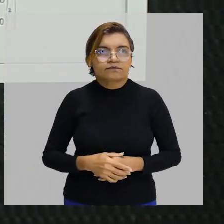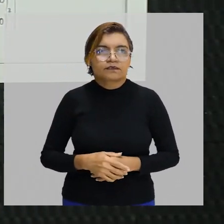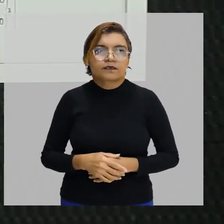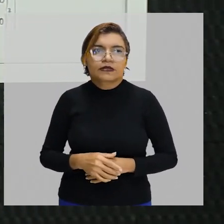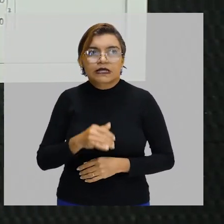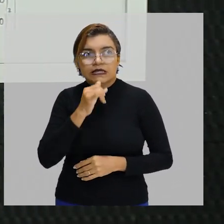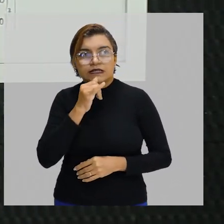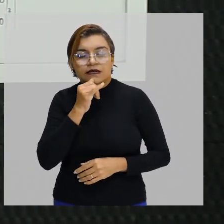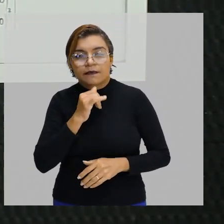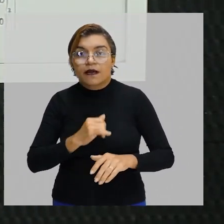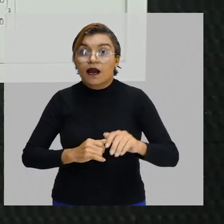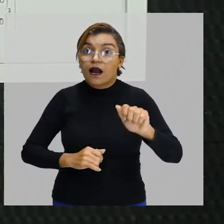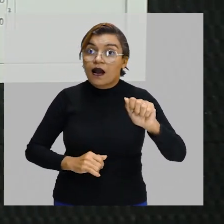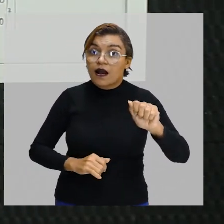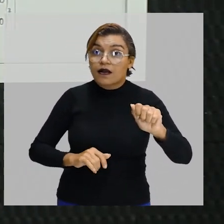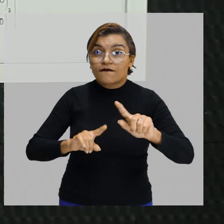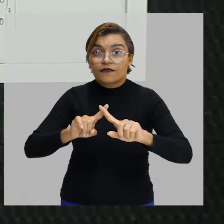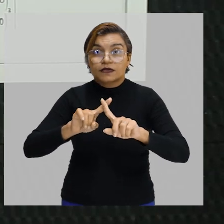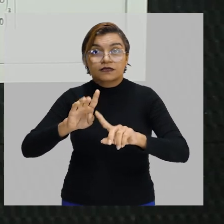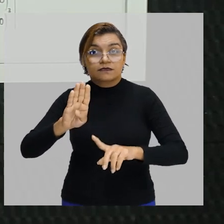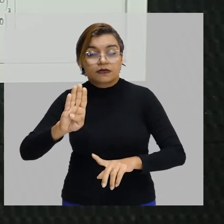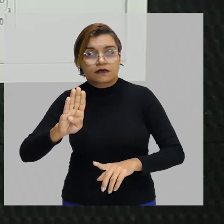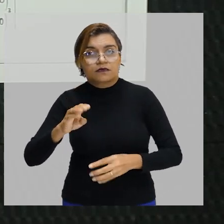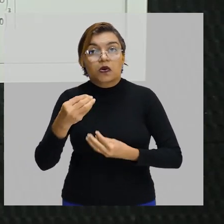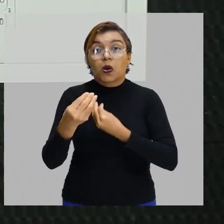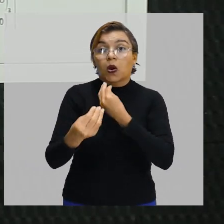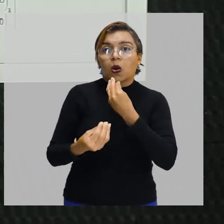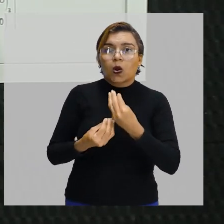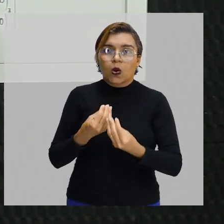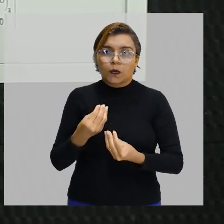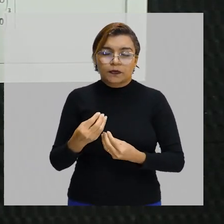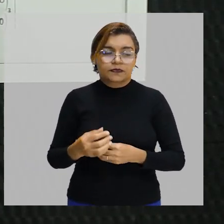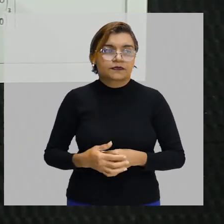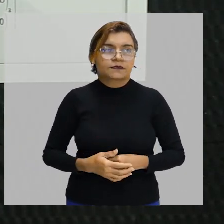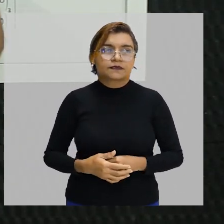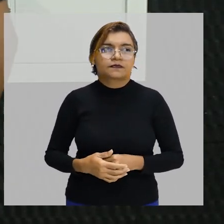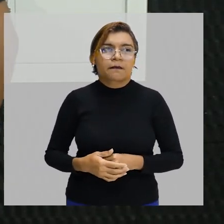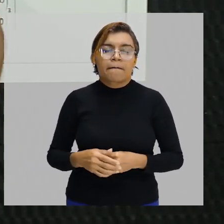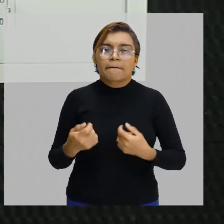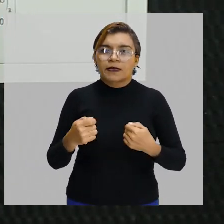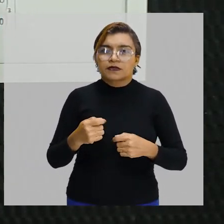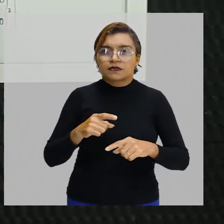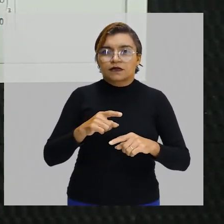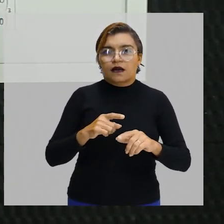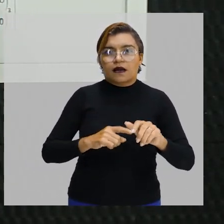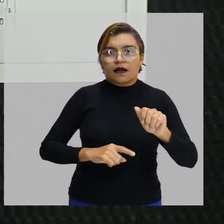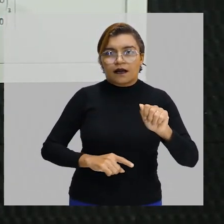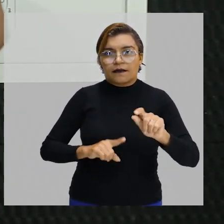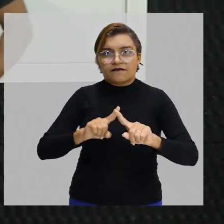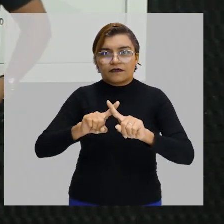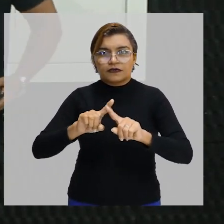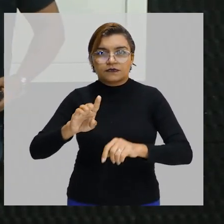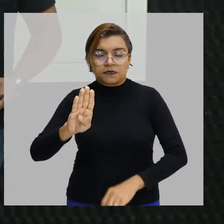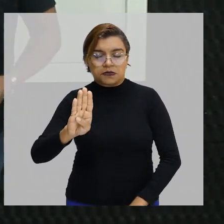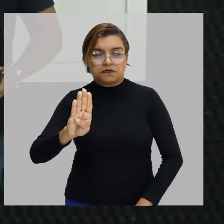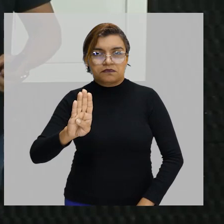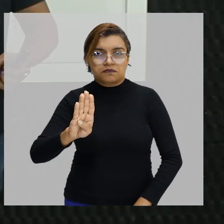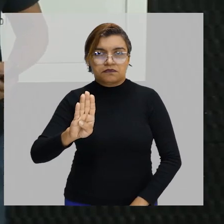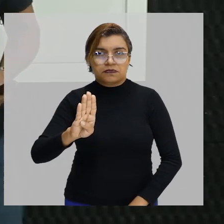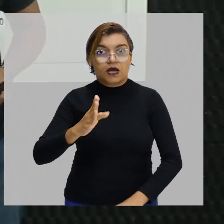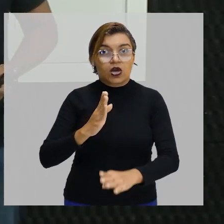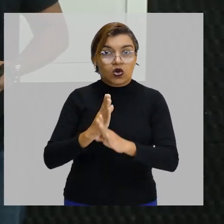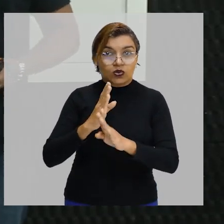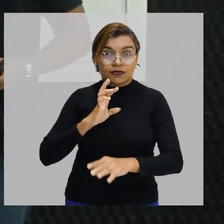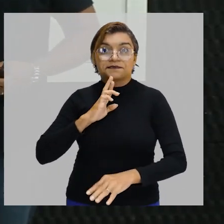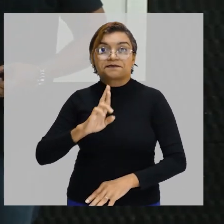caso, galera, tem duas alternativas. Eu vou ter que multiplicar a matriz A pela matriz B, né, e encontrar